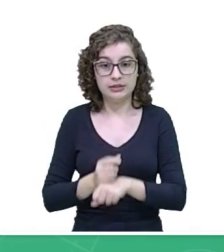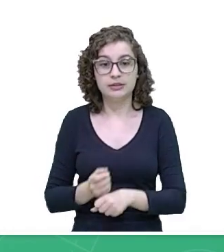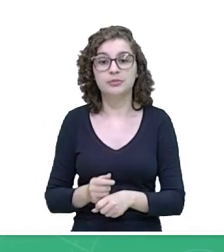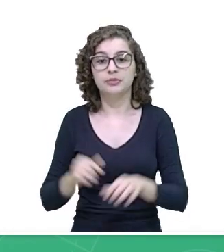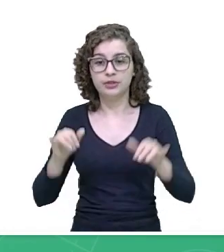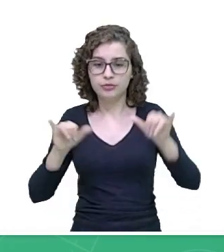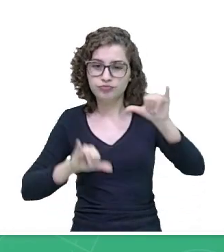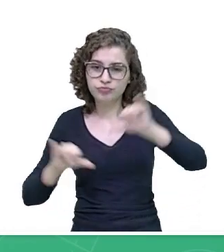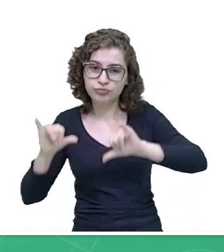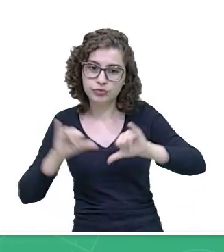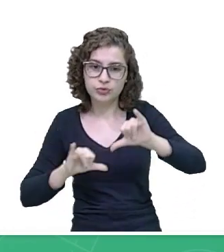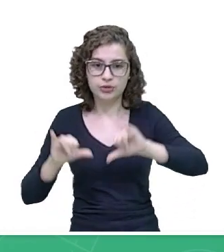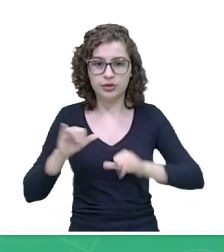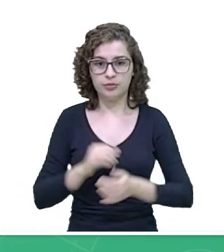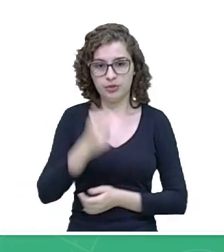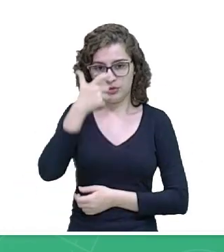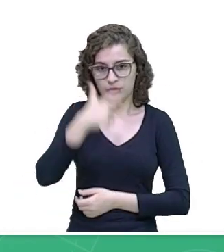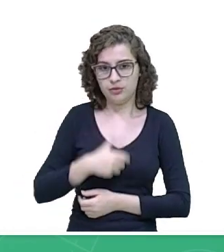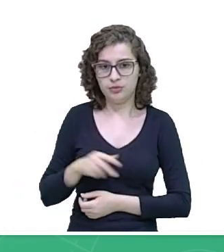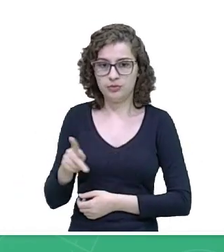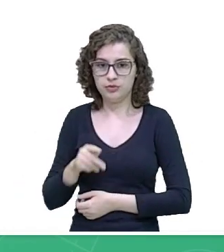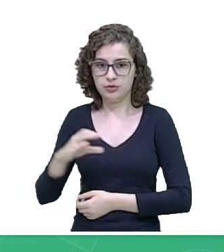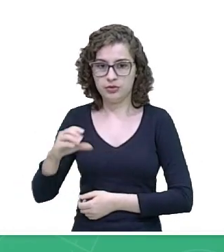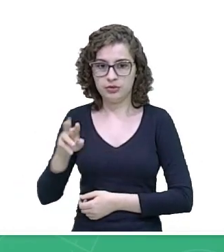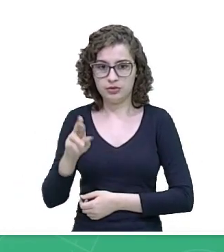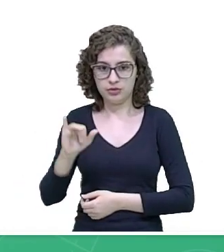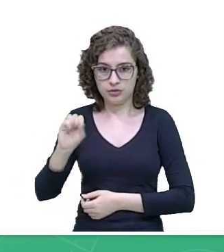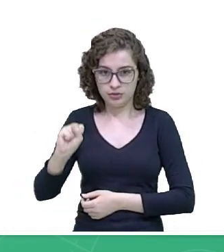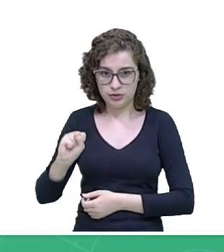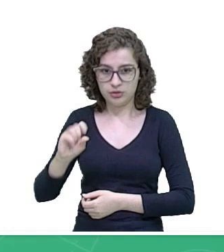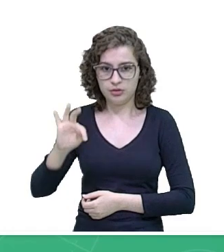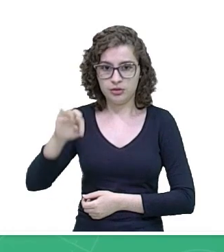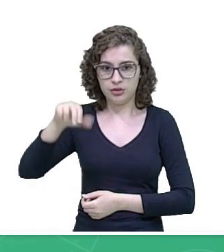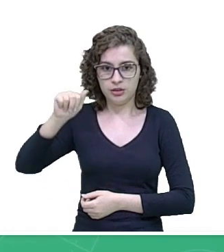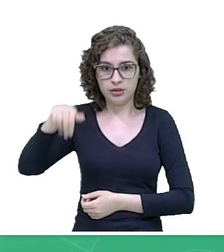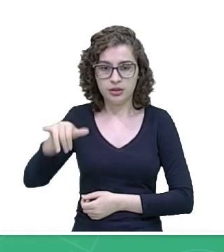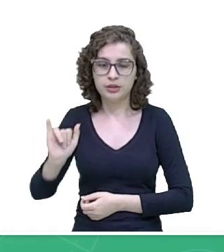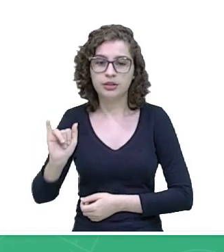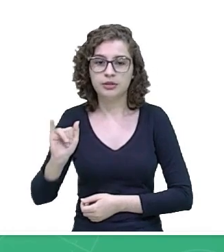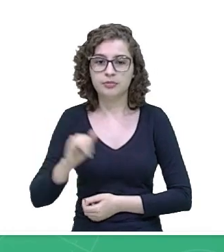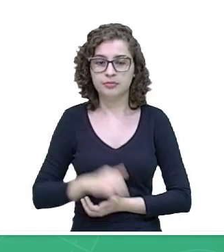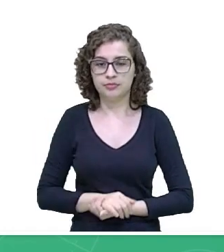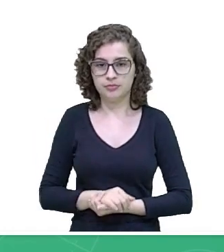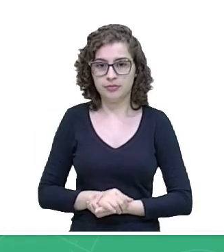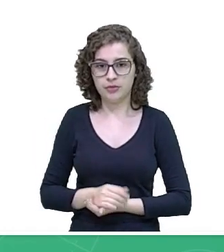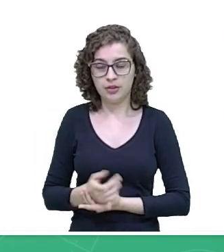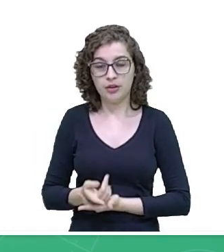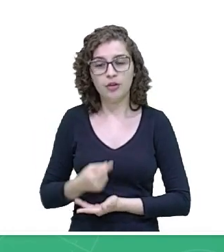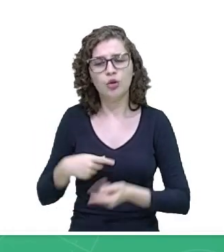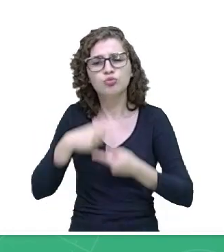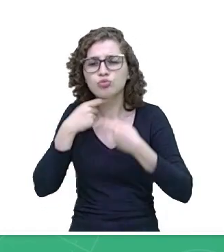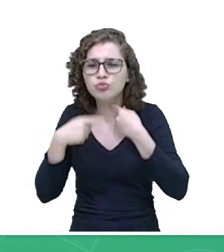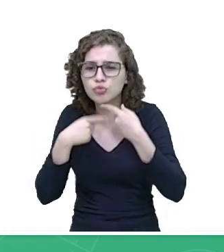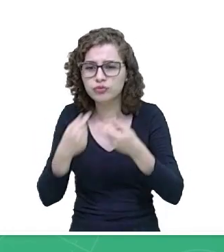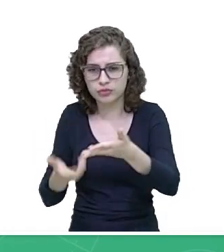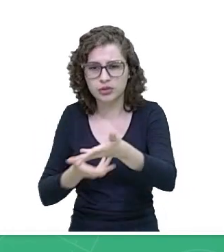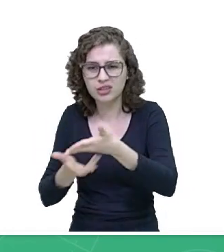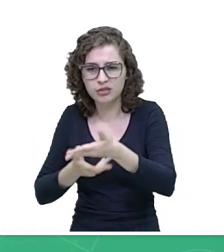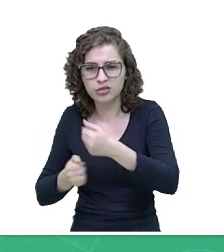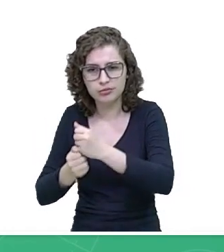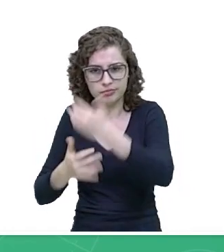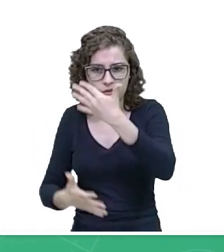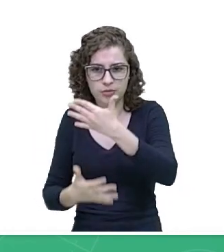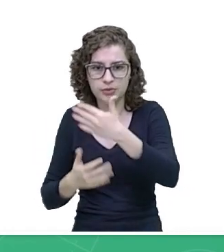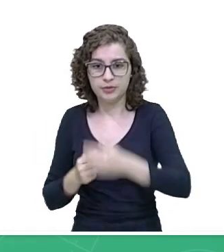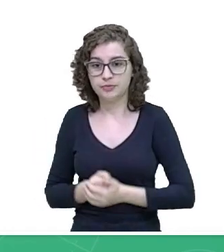Eu sou a professora Cristiane Marques, vou corrigir aqui com vocês, tirar as dúvidas, e aí no chat quem está acompanhando